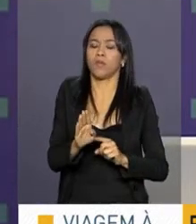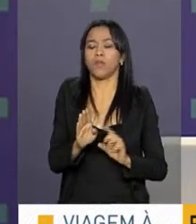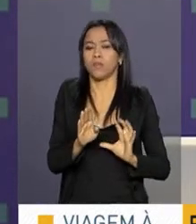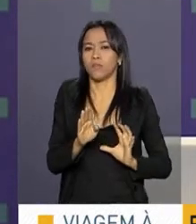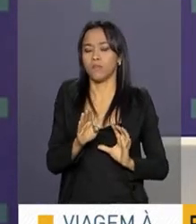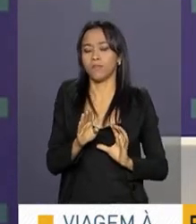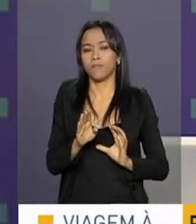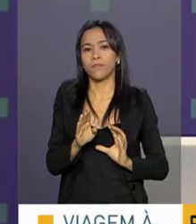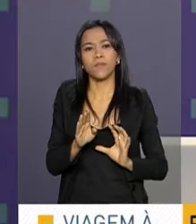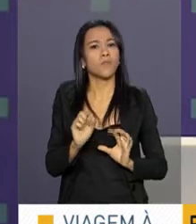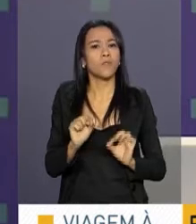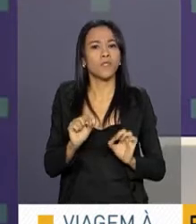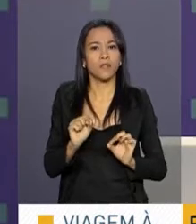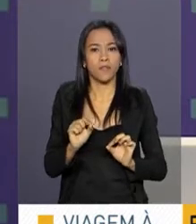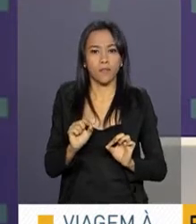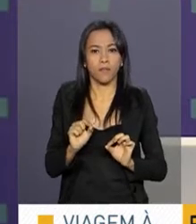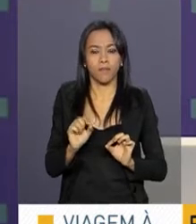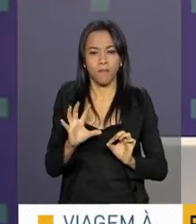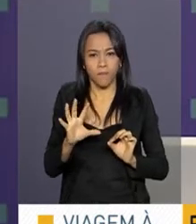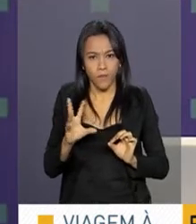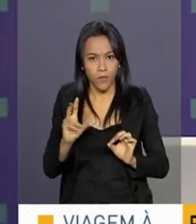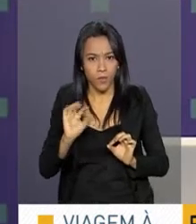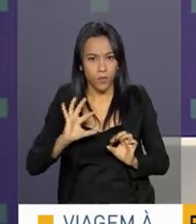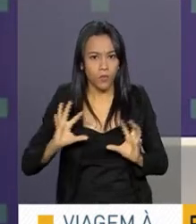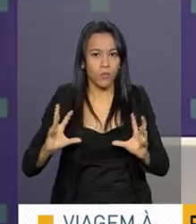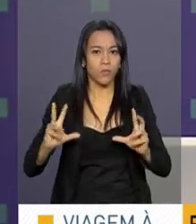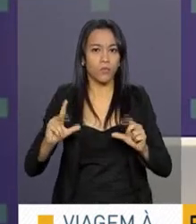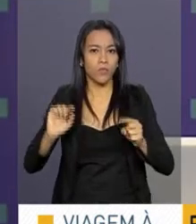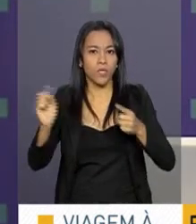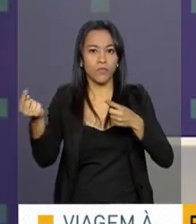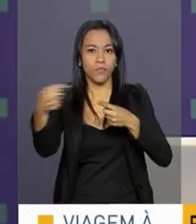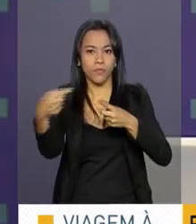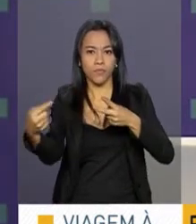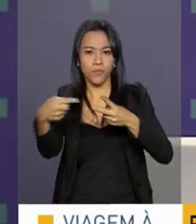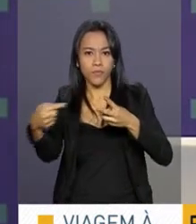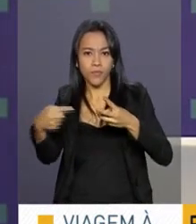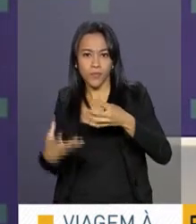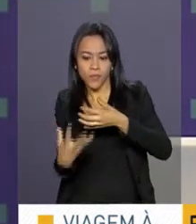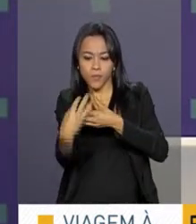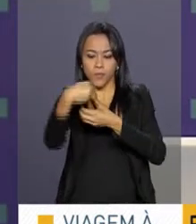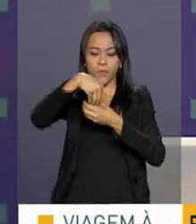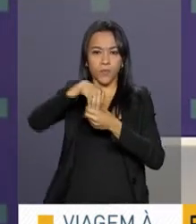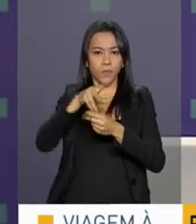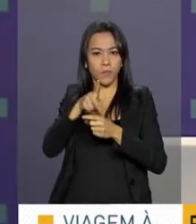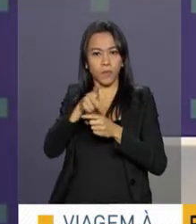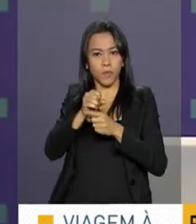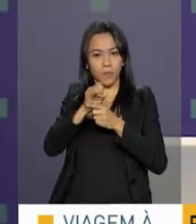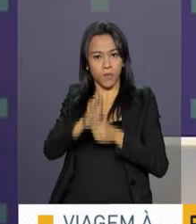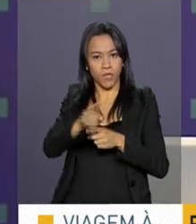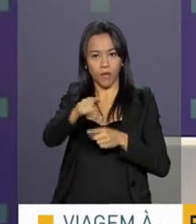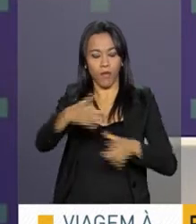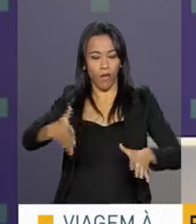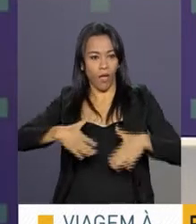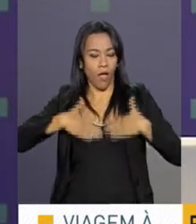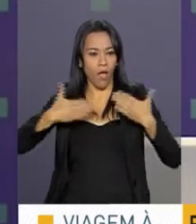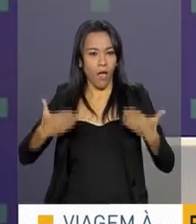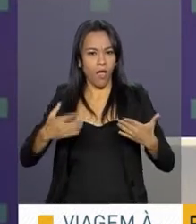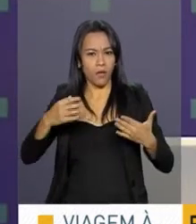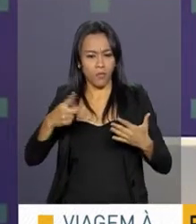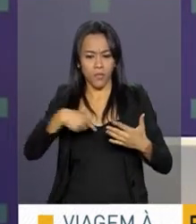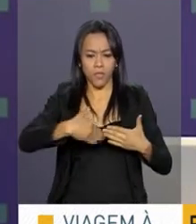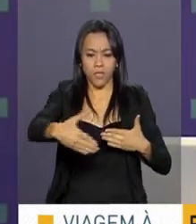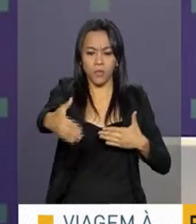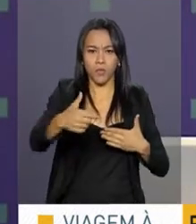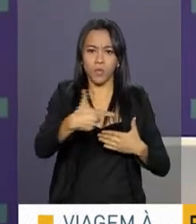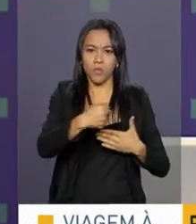fazem a composição das estimativas do PIB. Portanto, não será nenhuma surpresa se nós tivermos, em